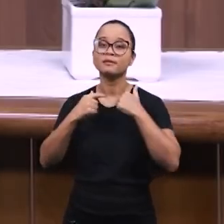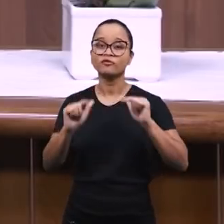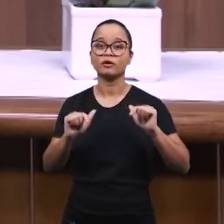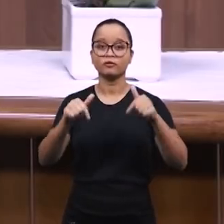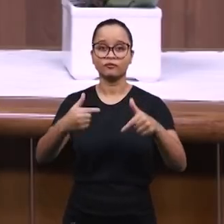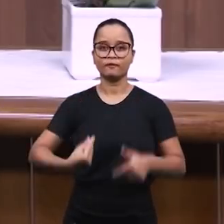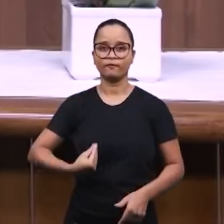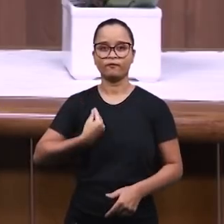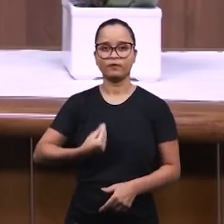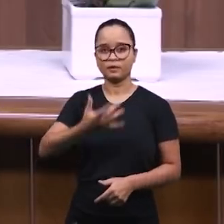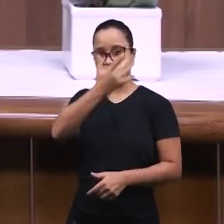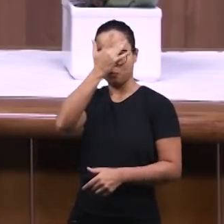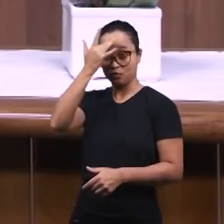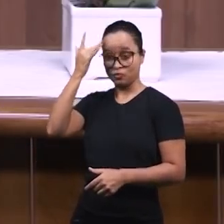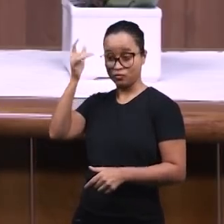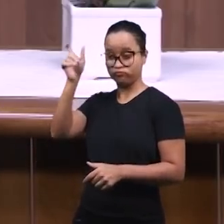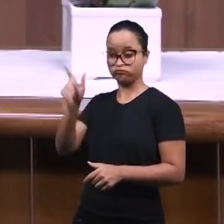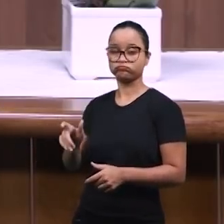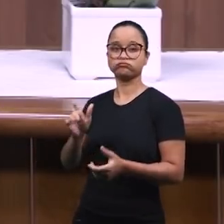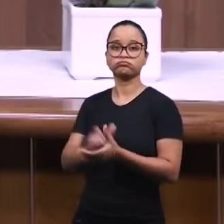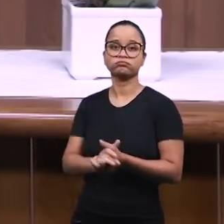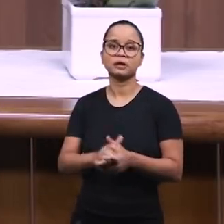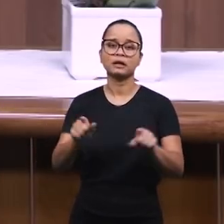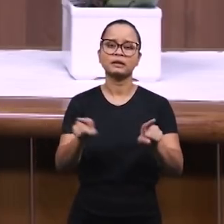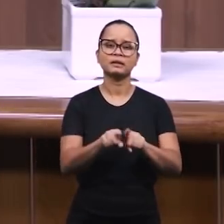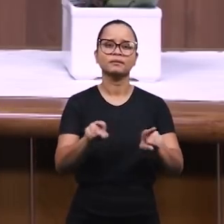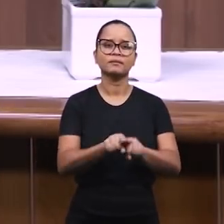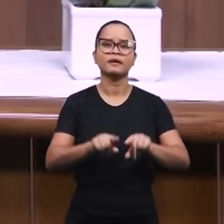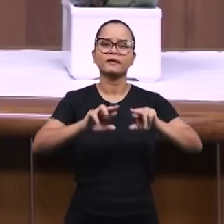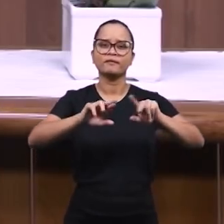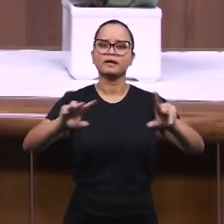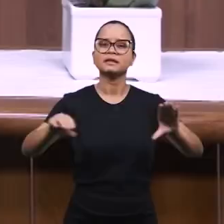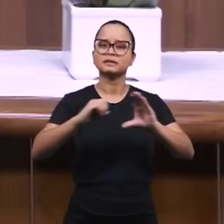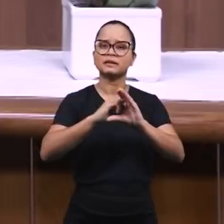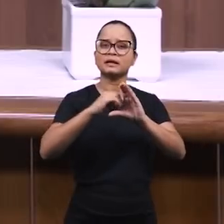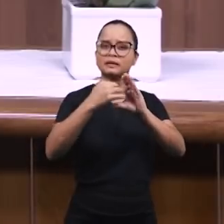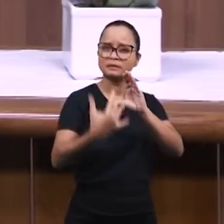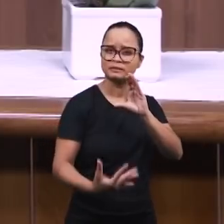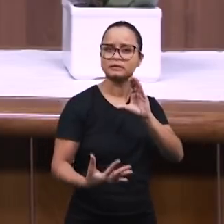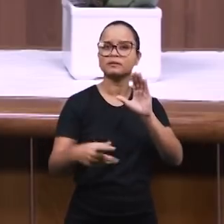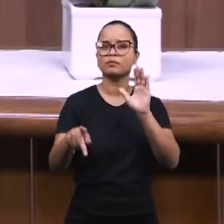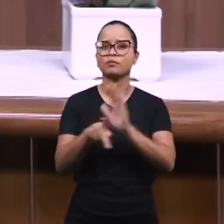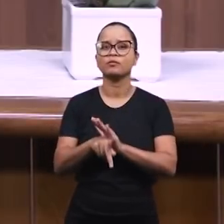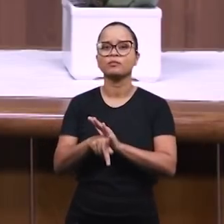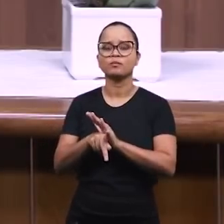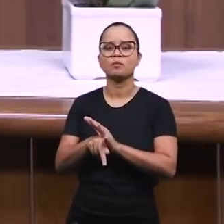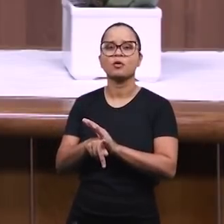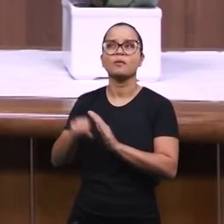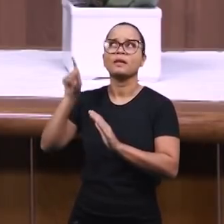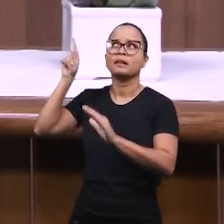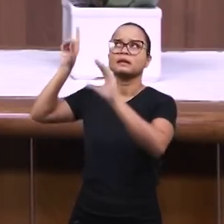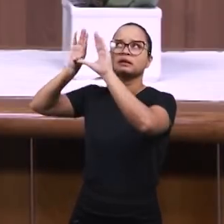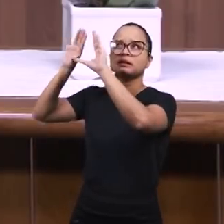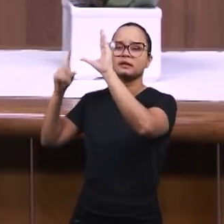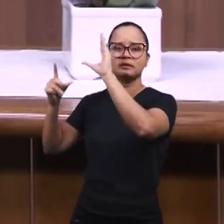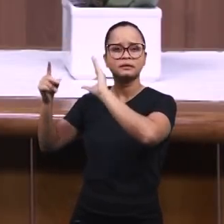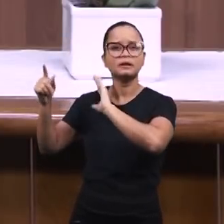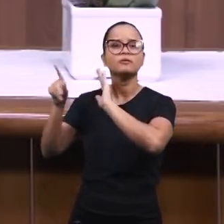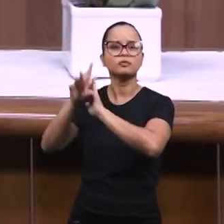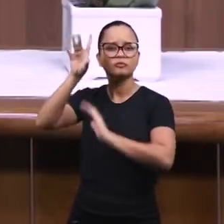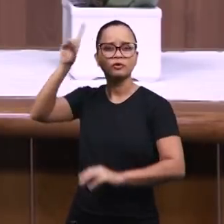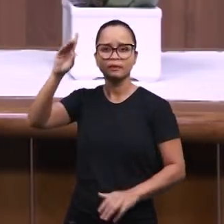fazer na vida das pessoas. Ele falou sobre os diversos aspectos do reino de Deus, que era a